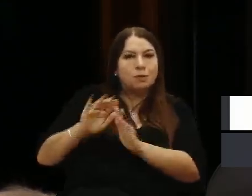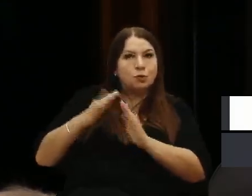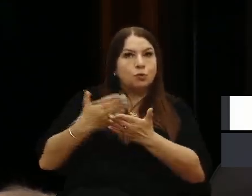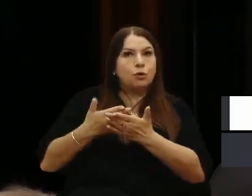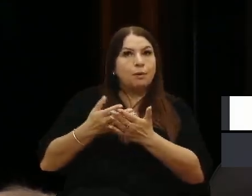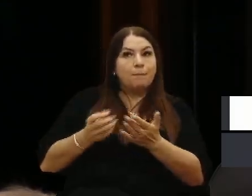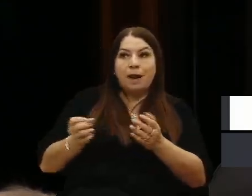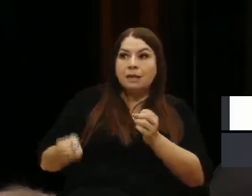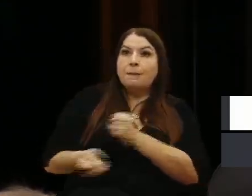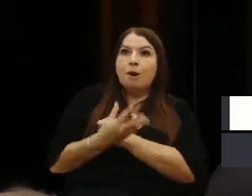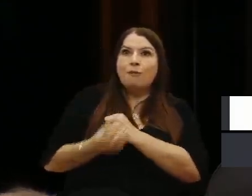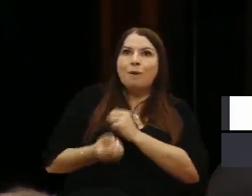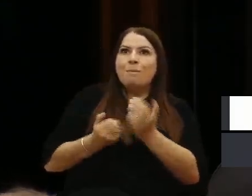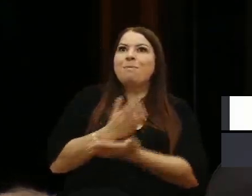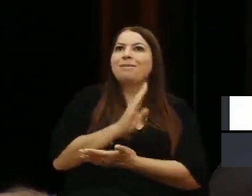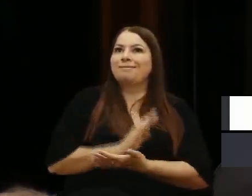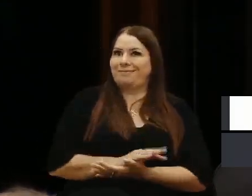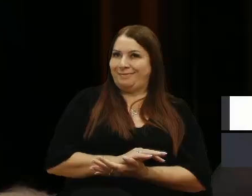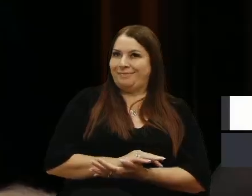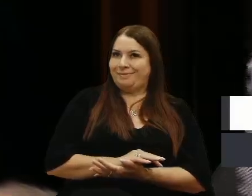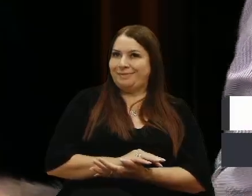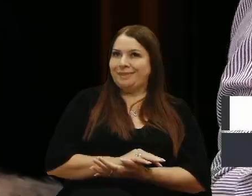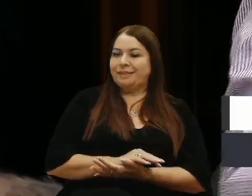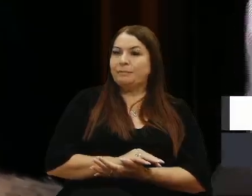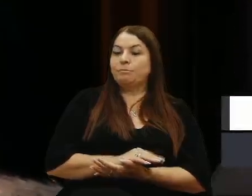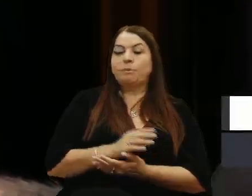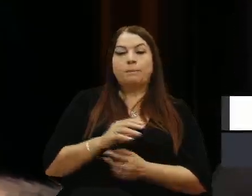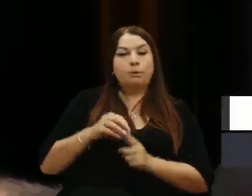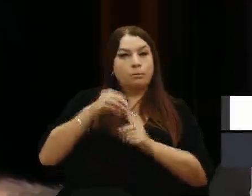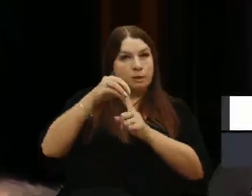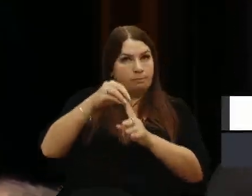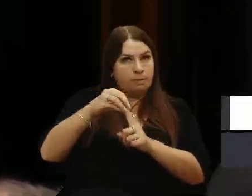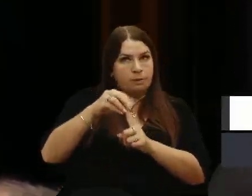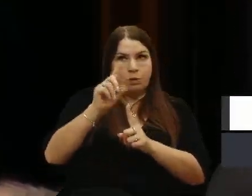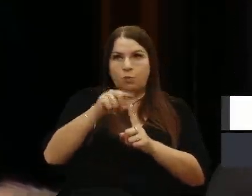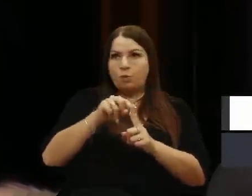elas aprovem. Então, para mim, a questão central não